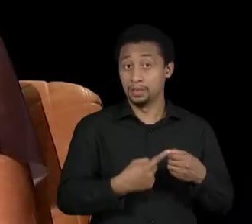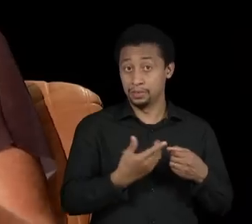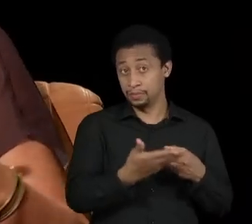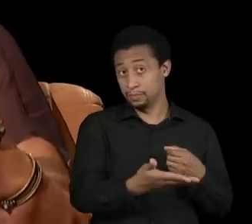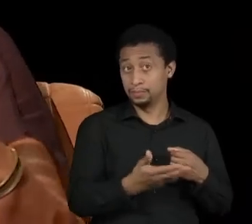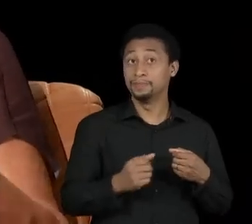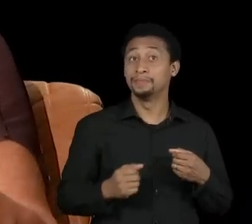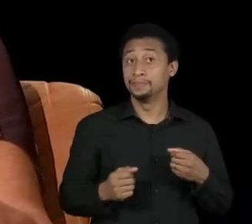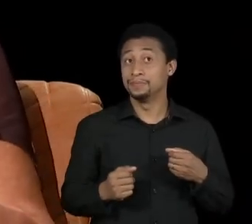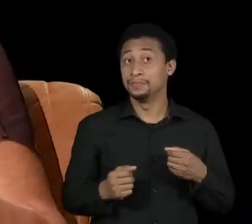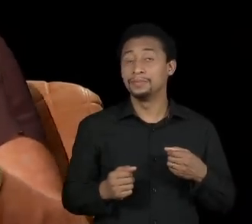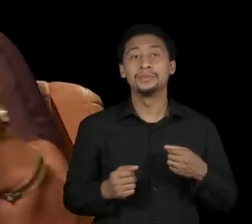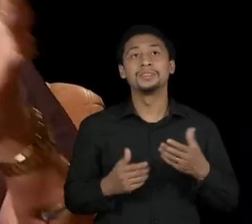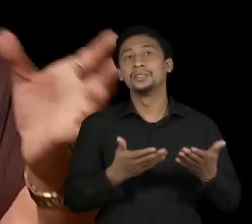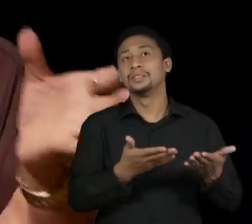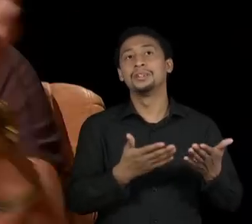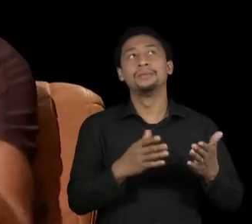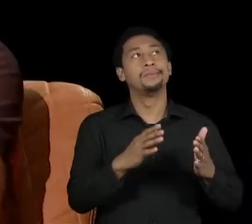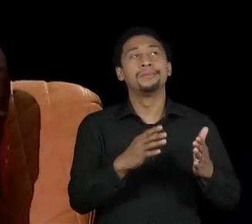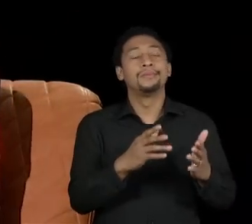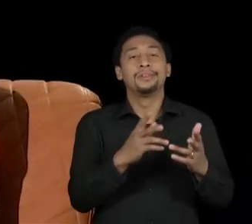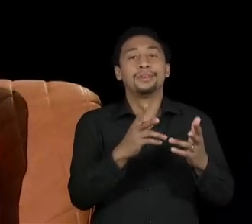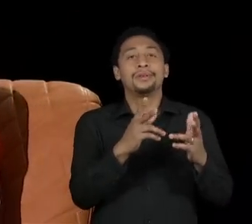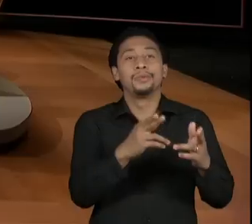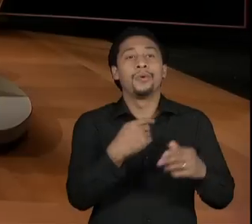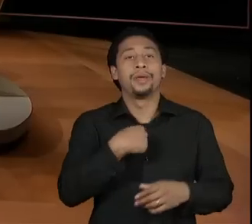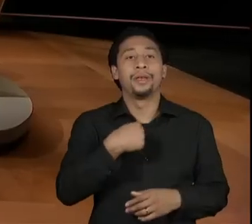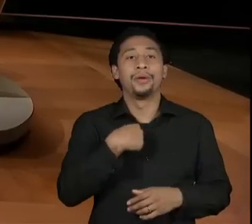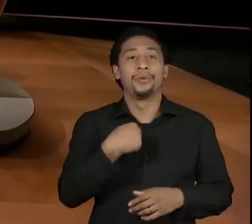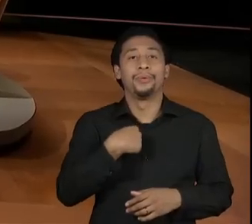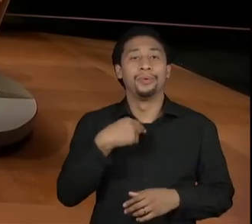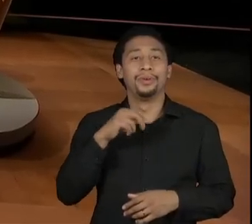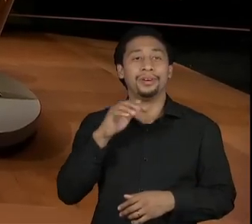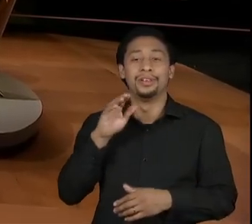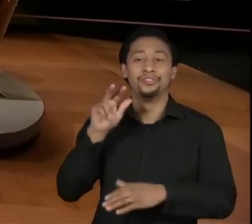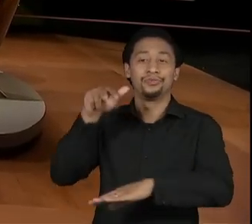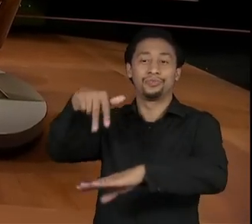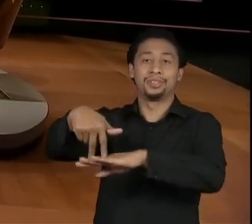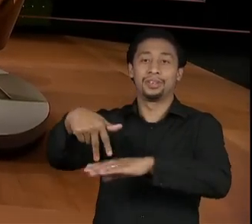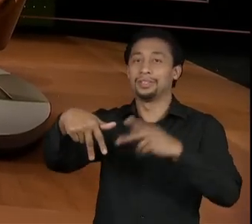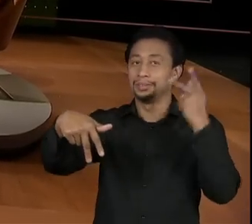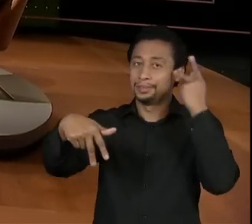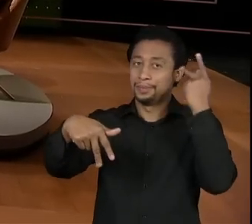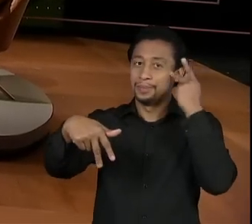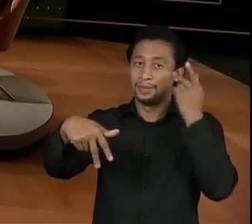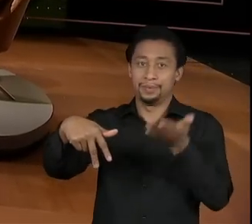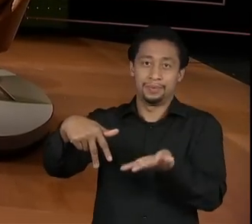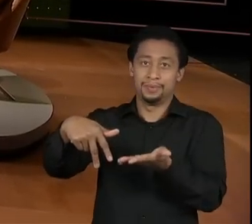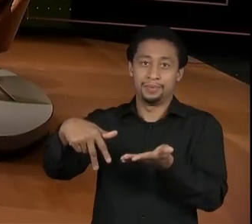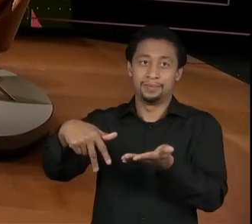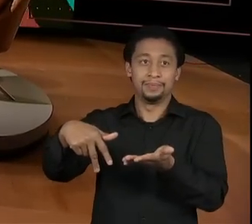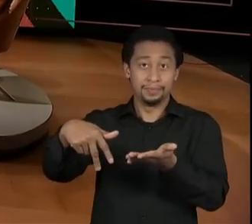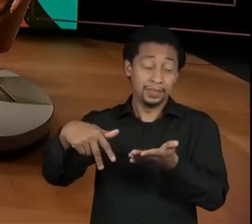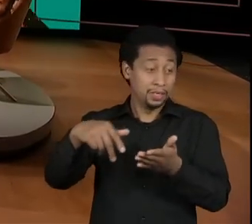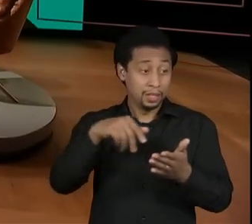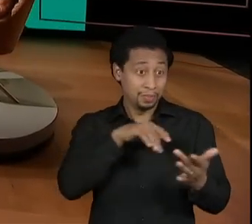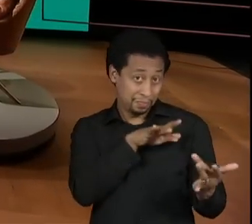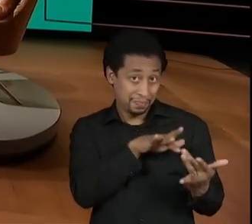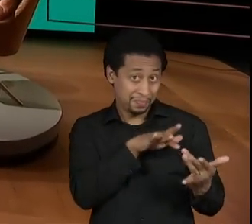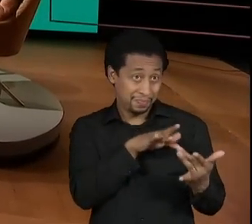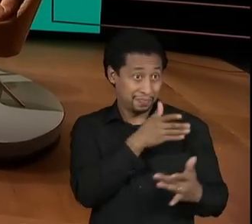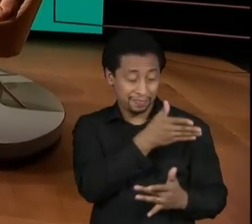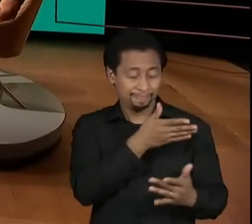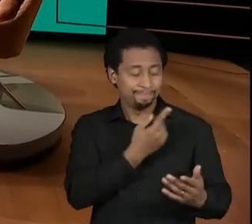é como eu chegando a São Paulo. A Maria Garga, eu tinha uma identificação com ela